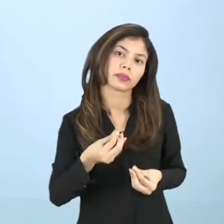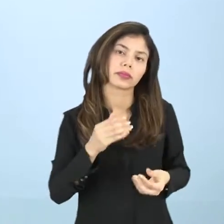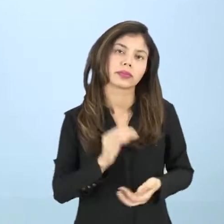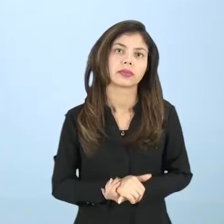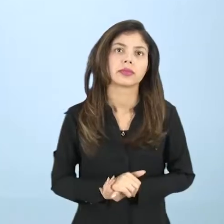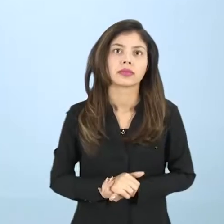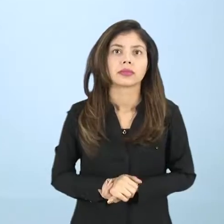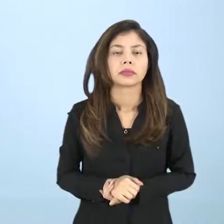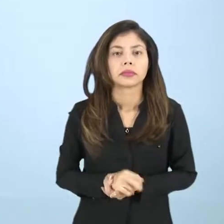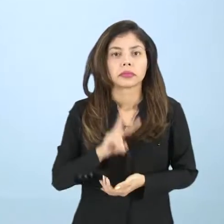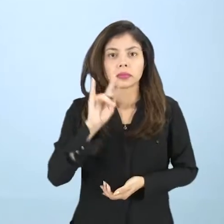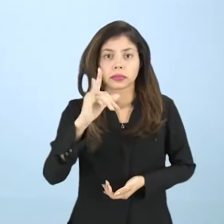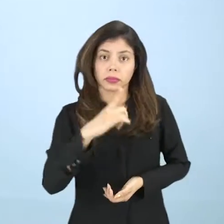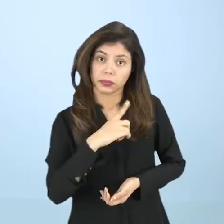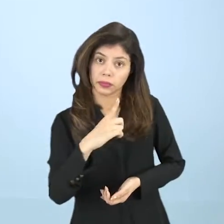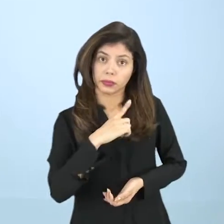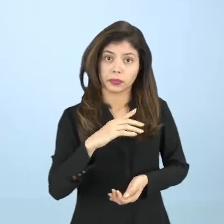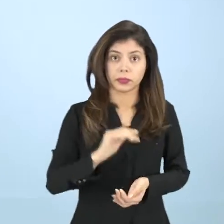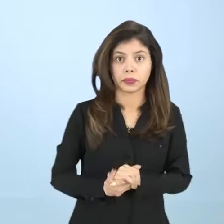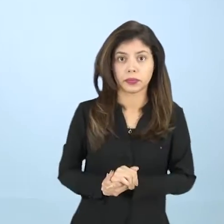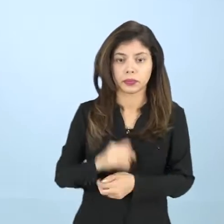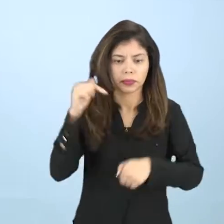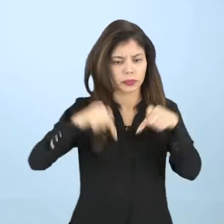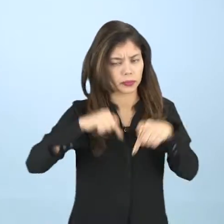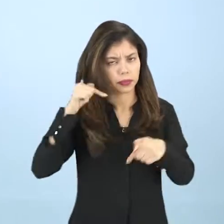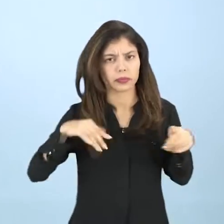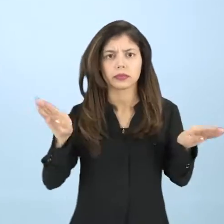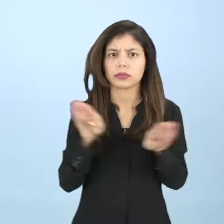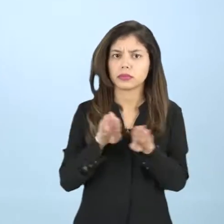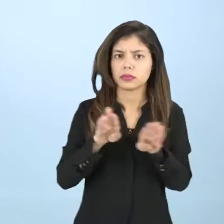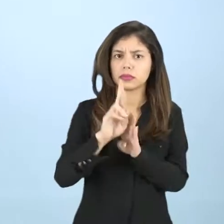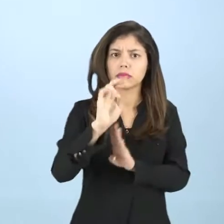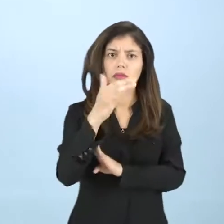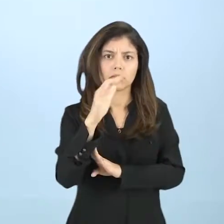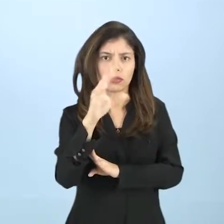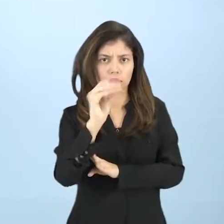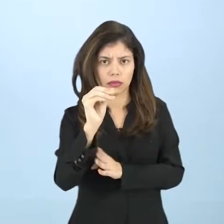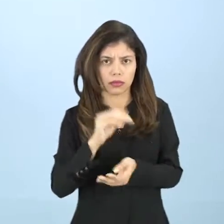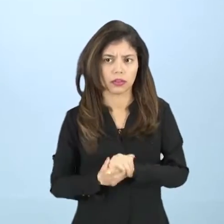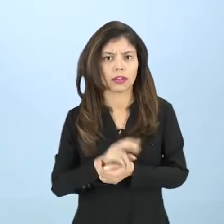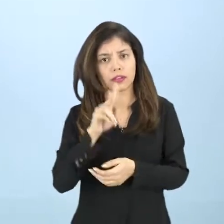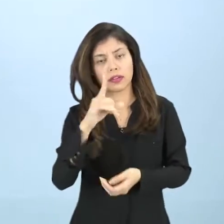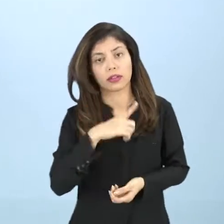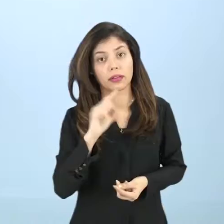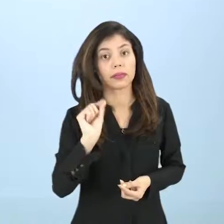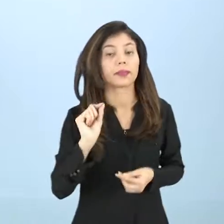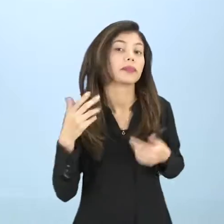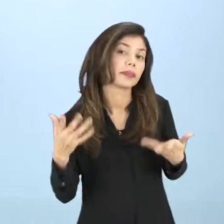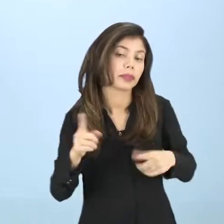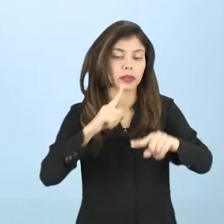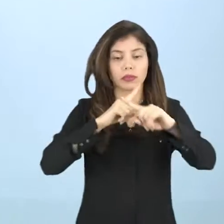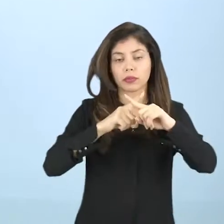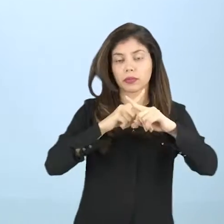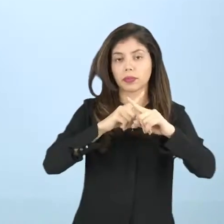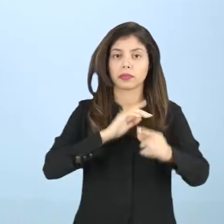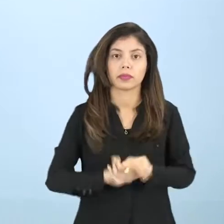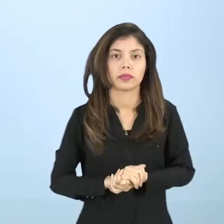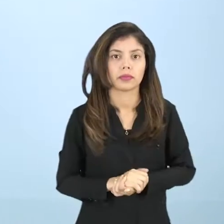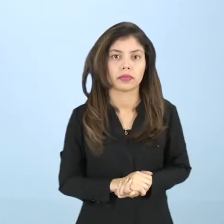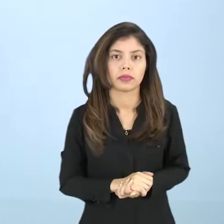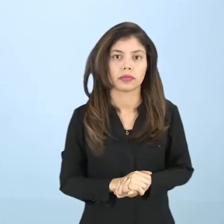maneira: vai ter equação química ou simplesmente uma reação química em que nós vamos ter que